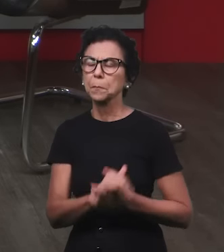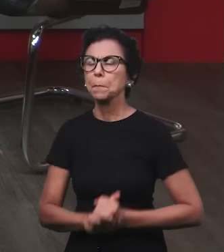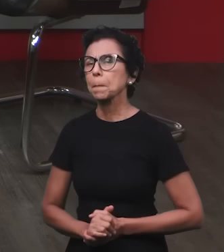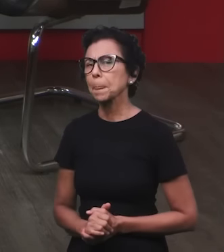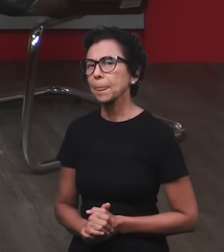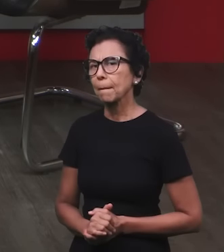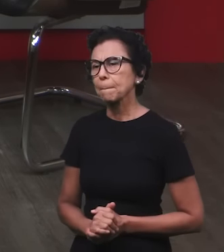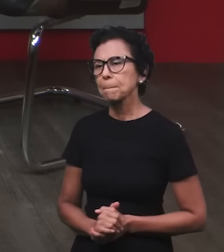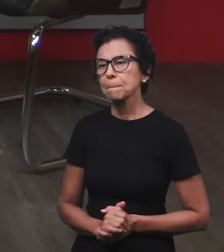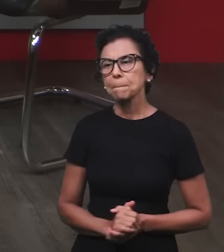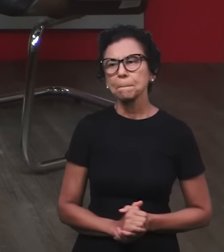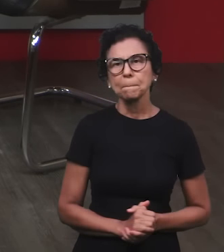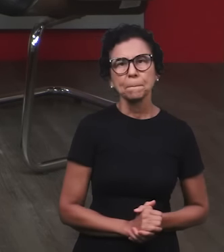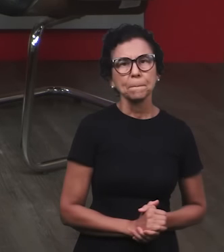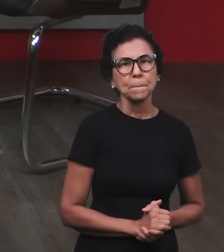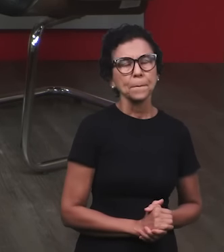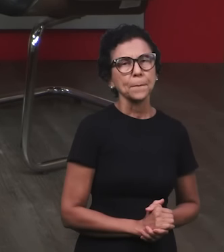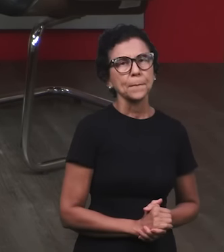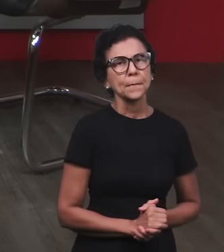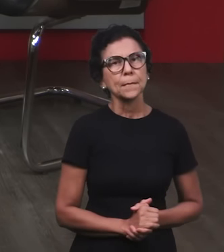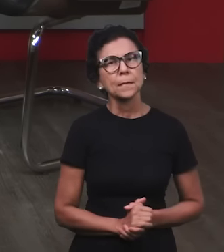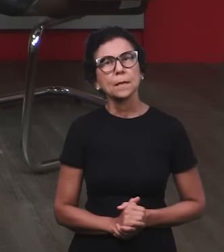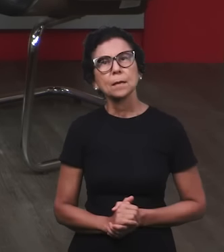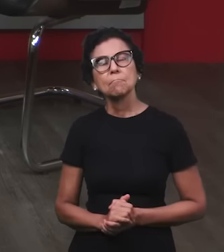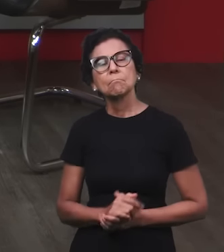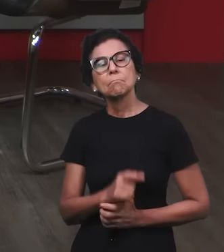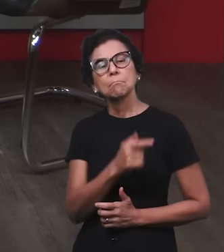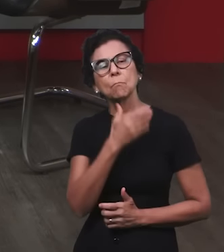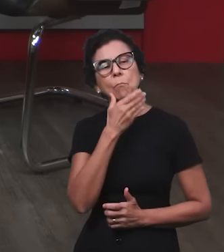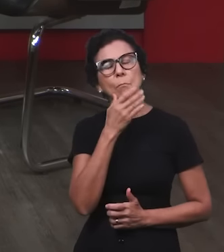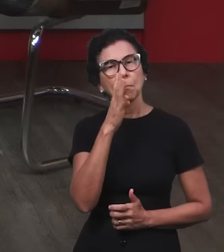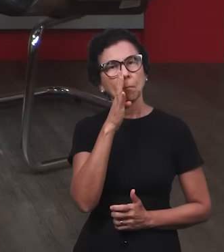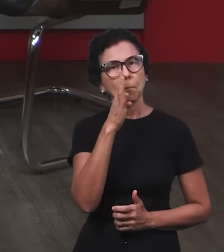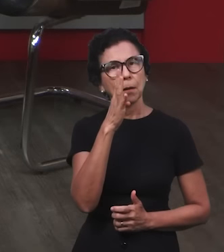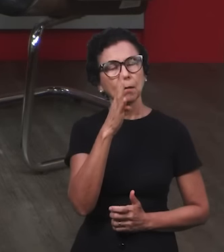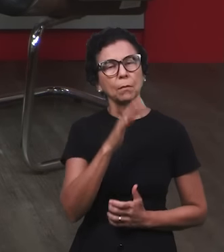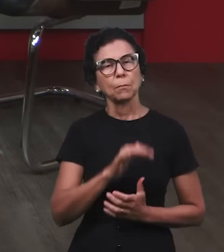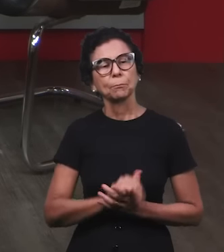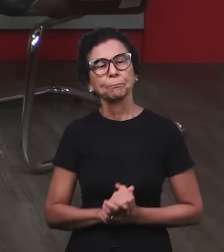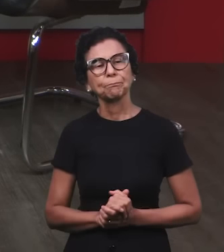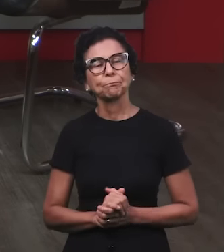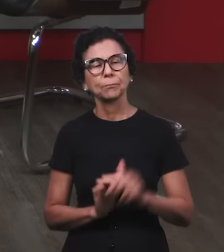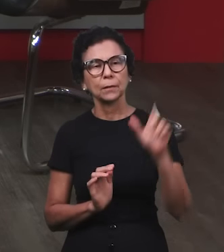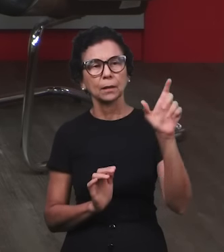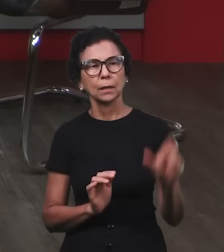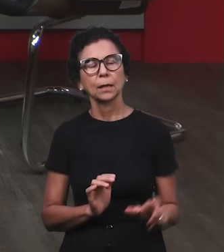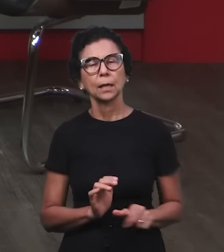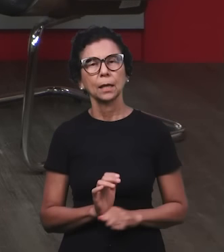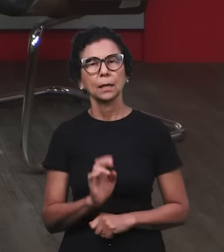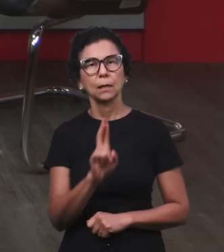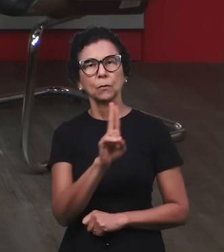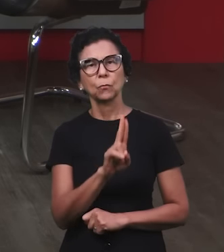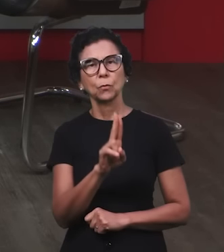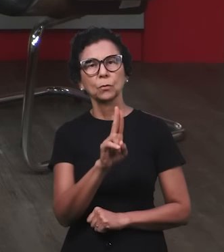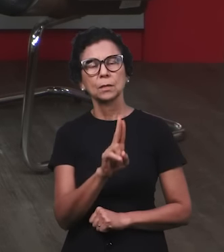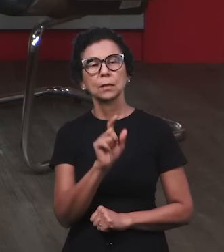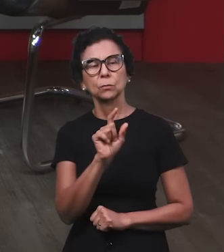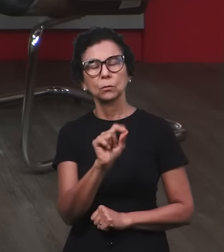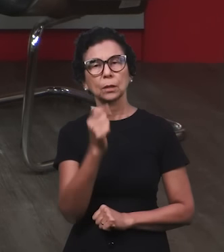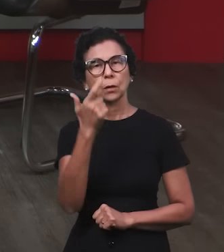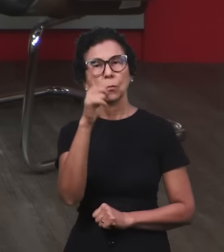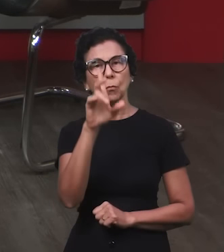naquele momento ali, Balaque foi usado, a voz de Balaque para ele ali não foi